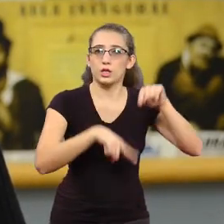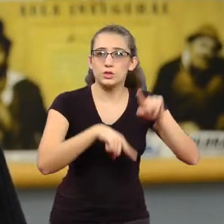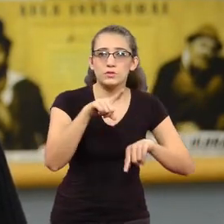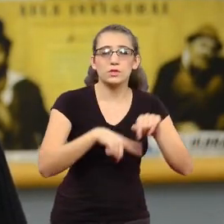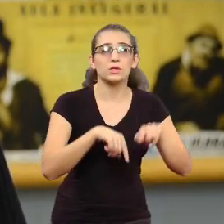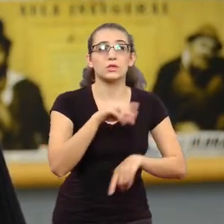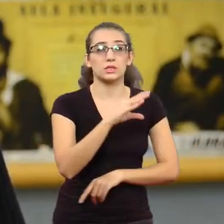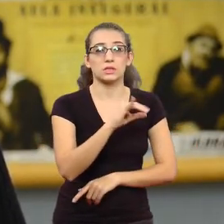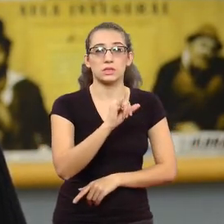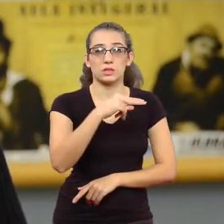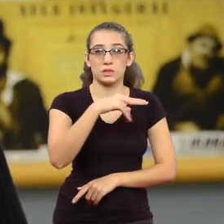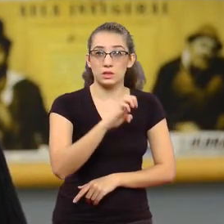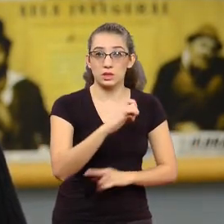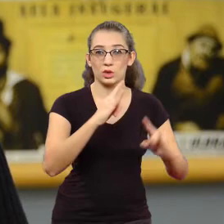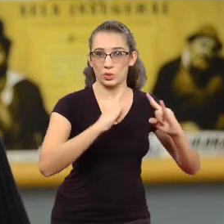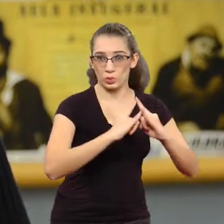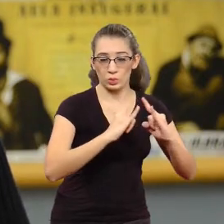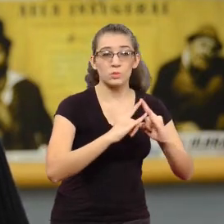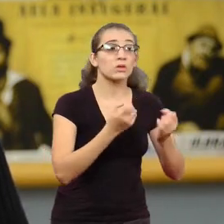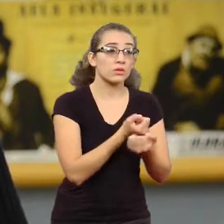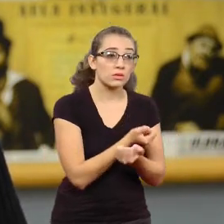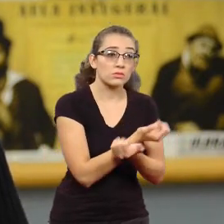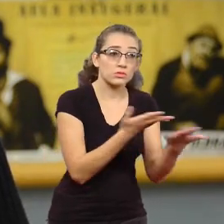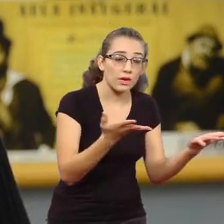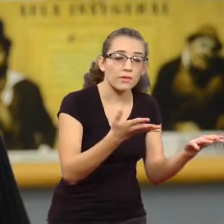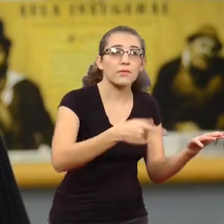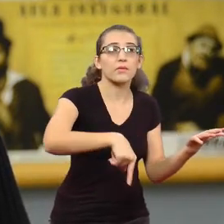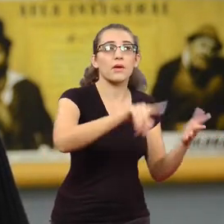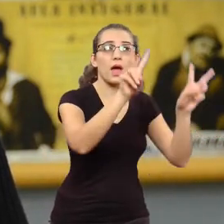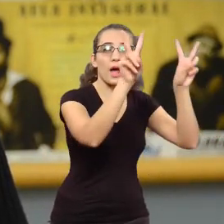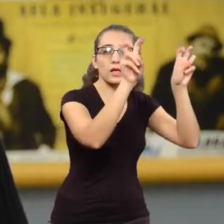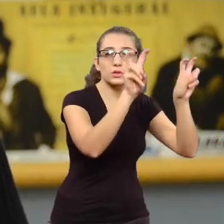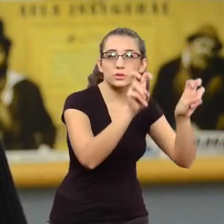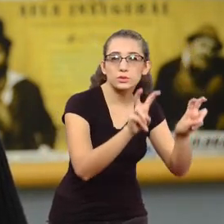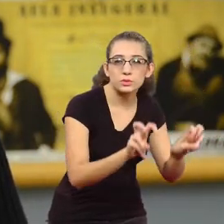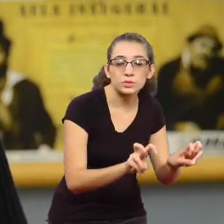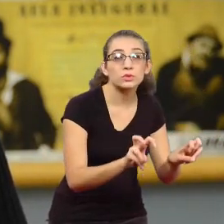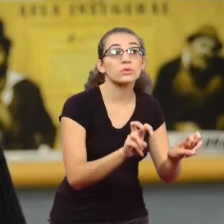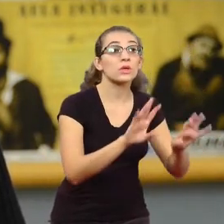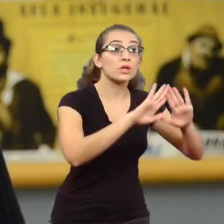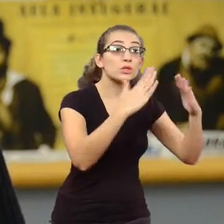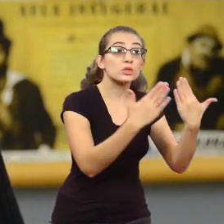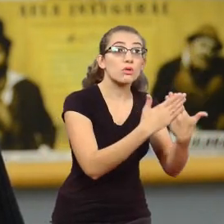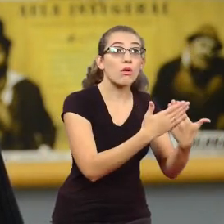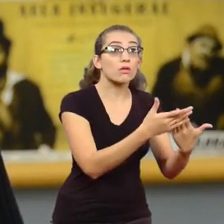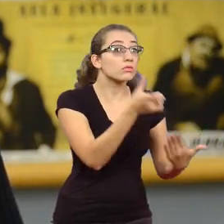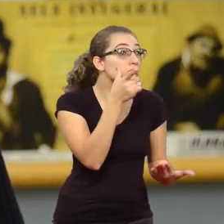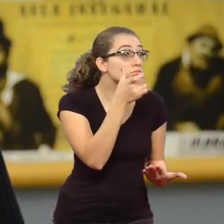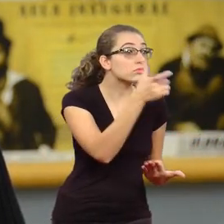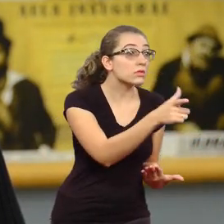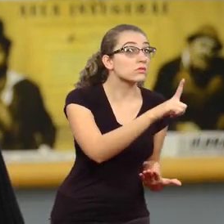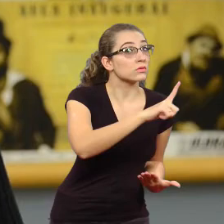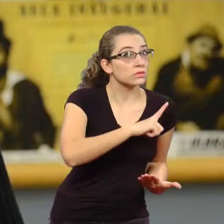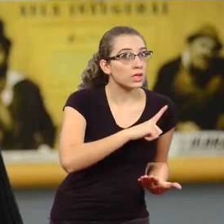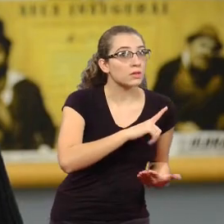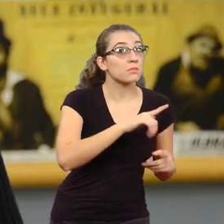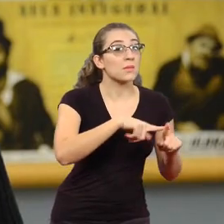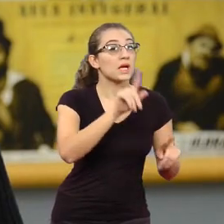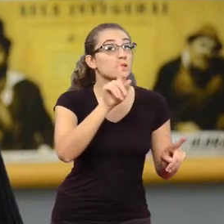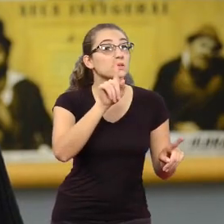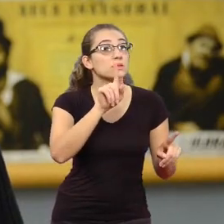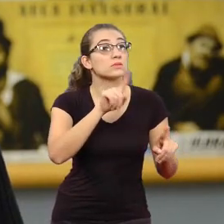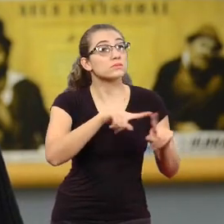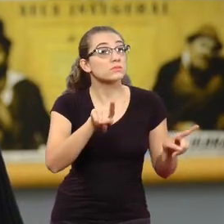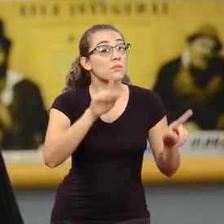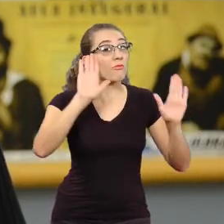temos uma atividade de cineclube que atende aos interesses e temáticas apontados pelas escolas com uma ênfase